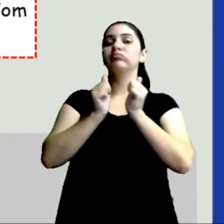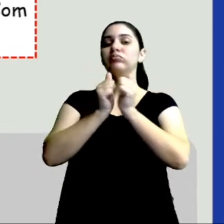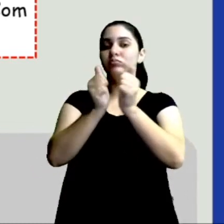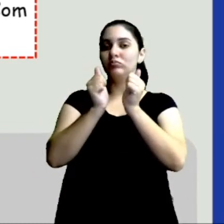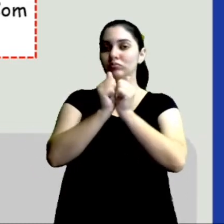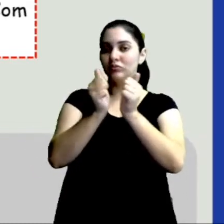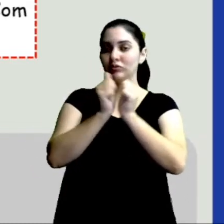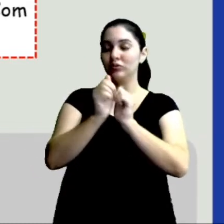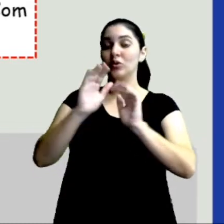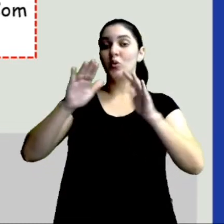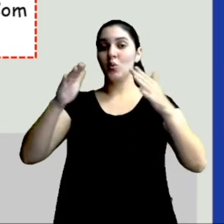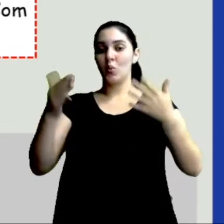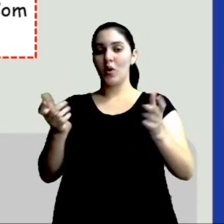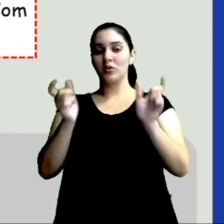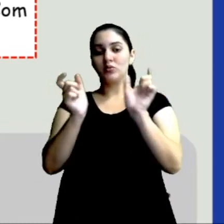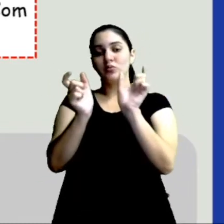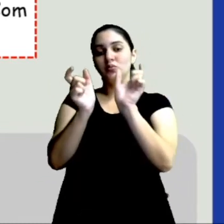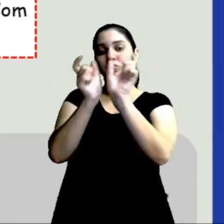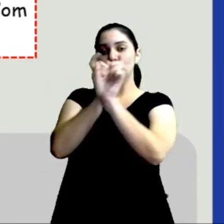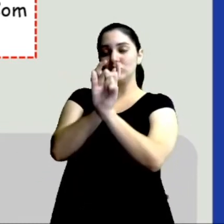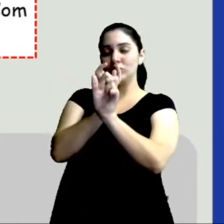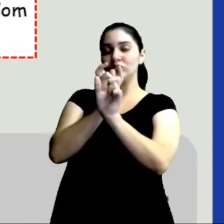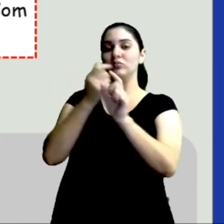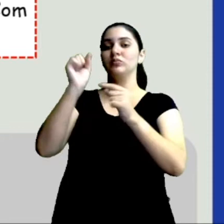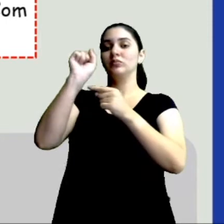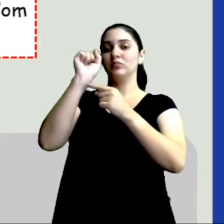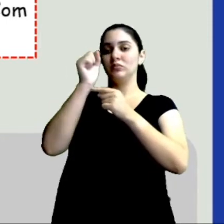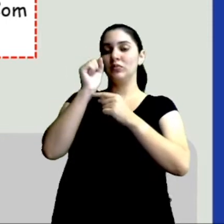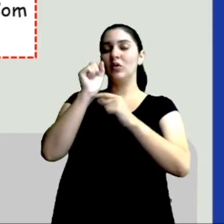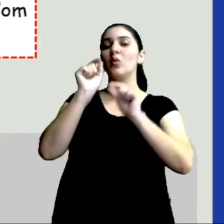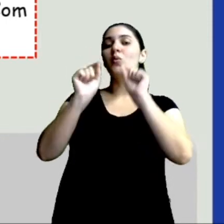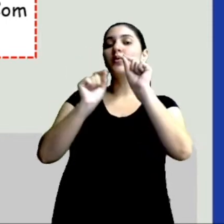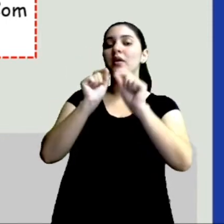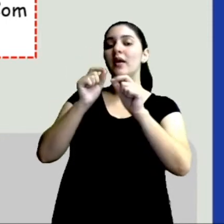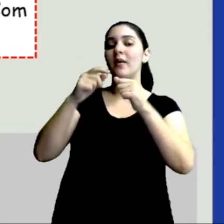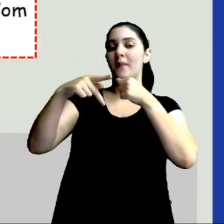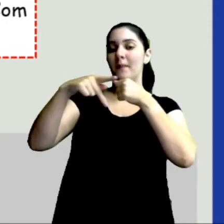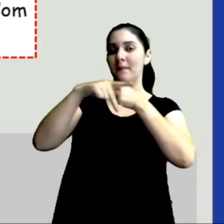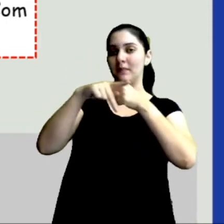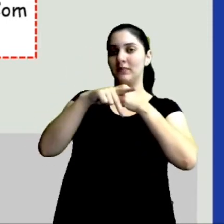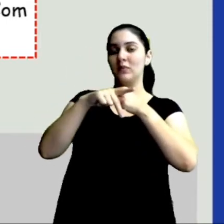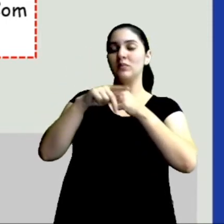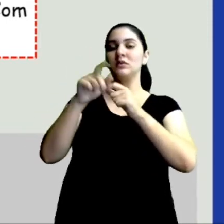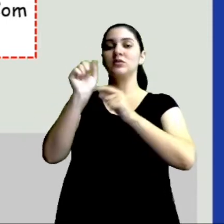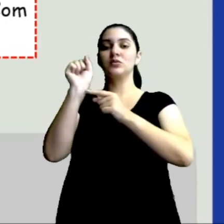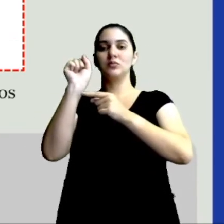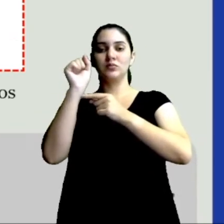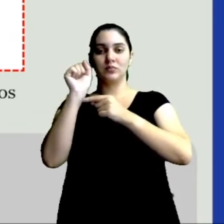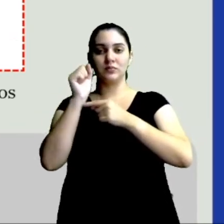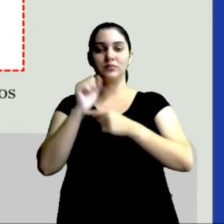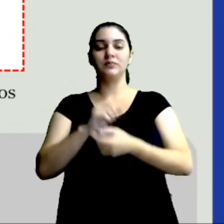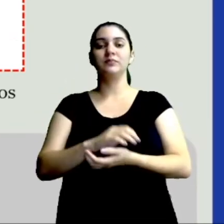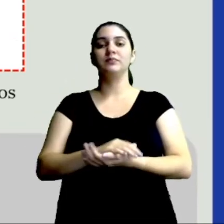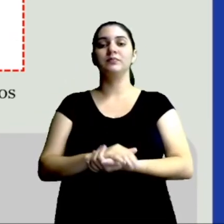ele substitui o substantivo, trata-se aí de um pronome substantivo.